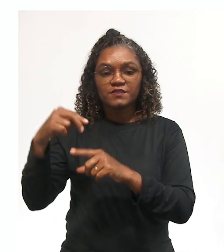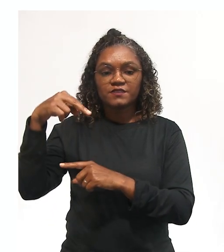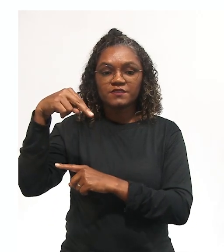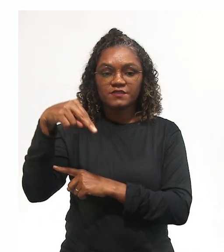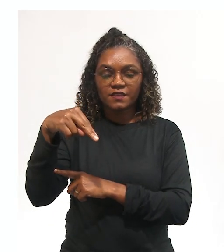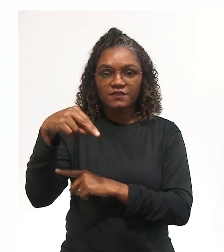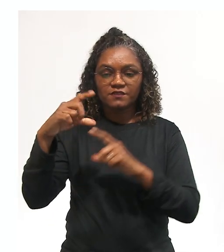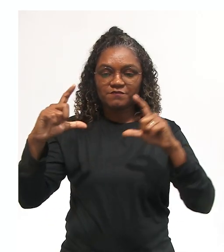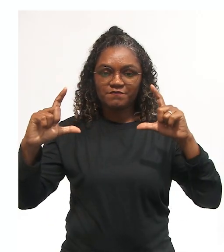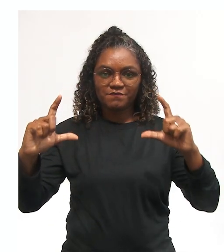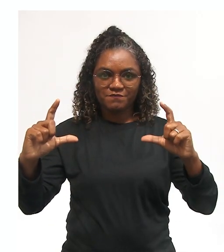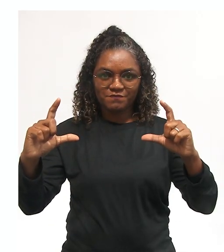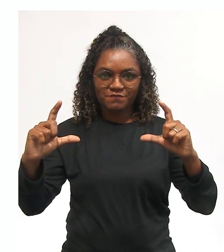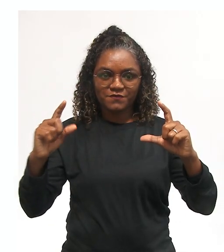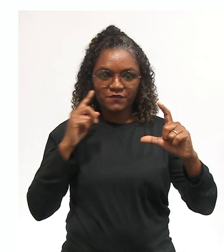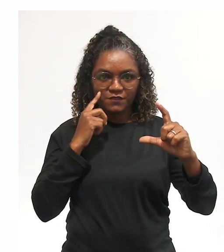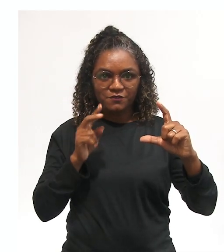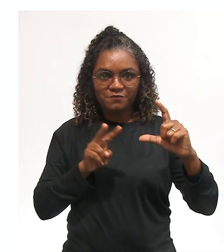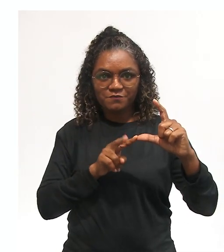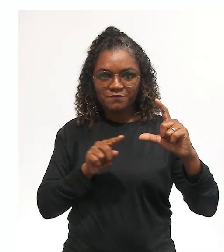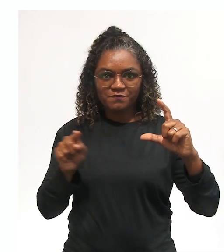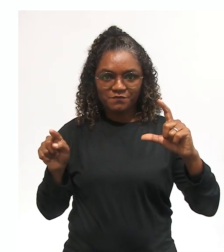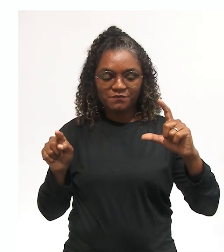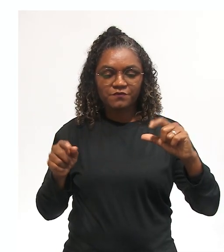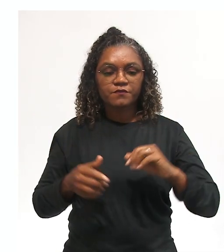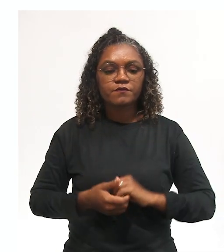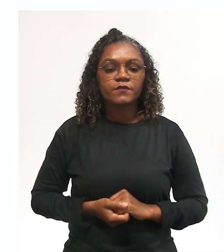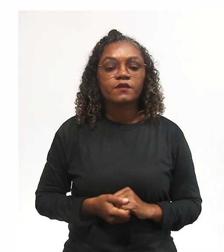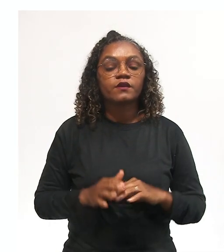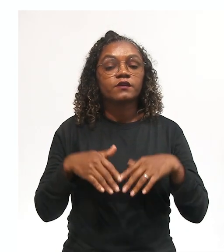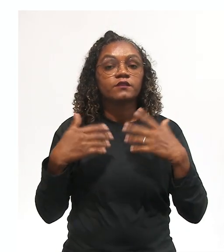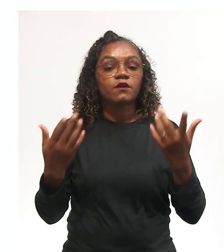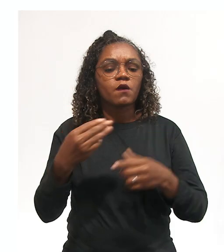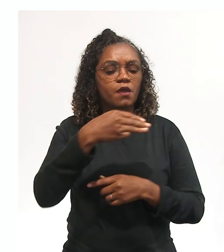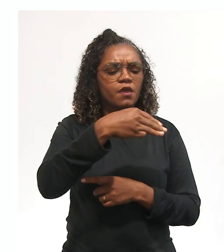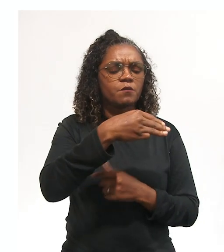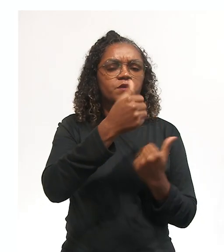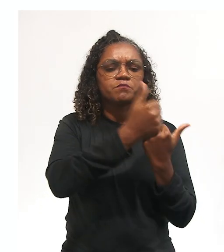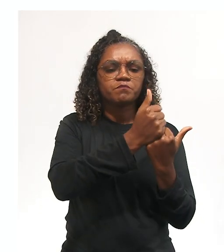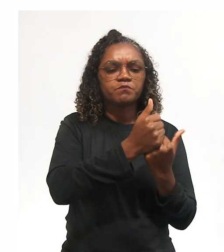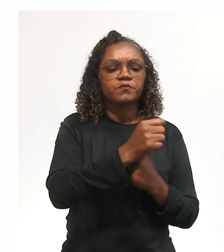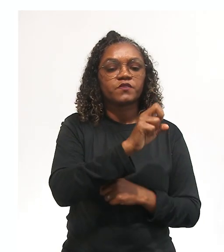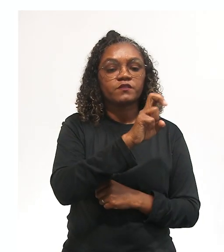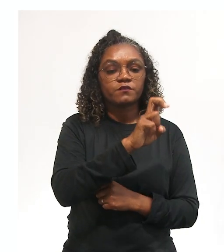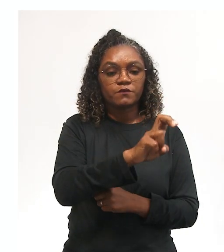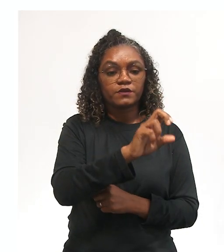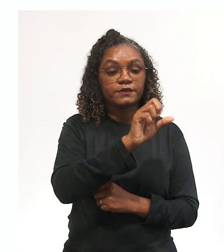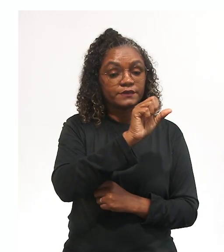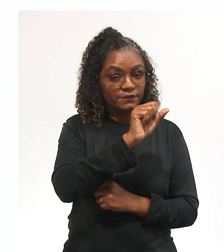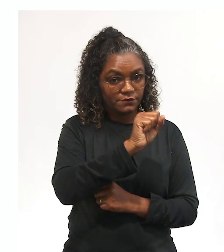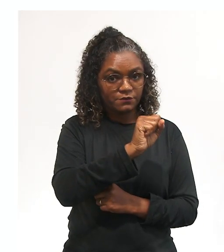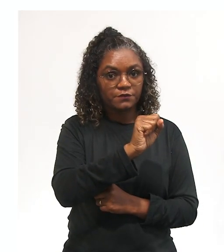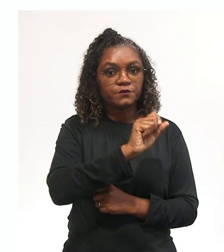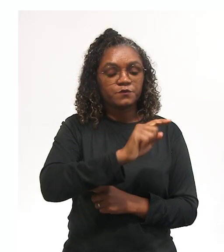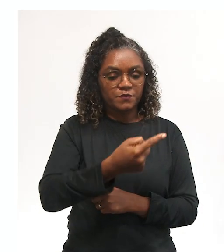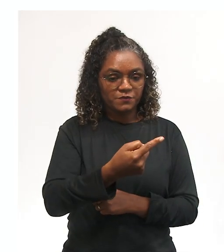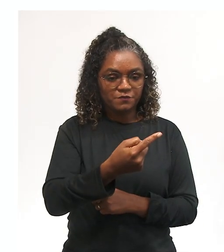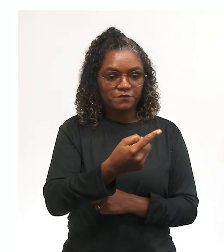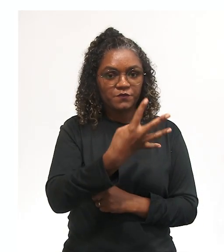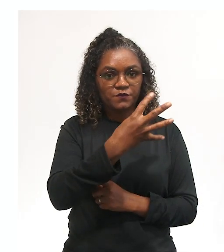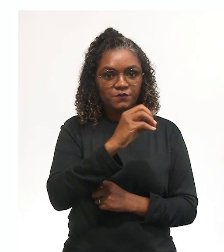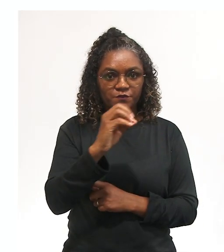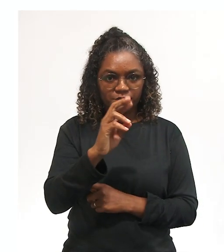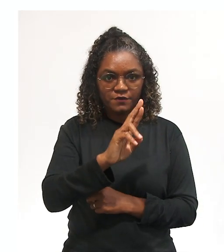Então, nós vamos ter, quem é o montante? 58.400, ele deu aqui no início para nós, eu dei o montante. O